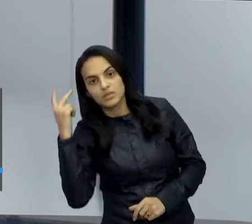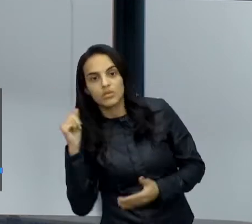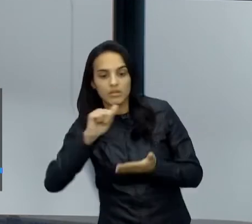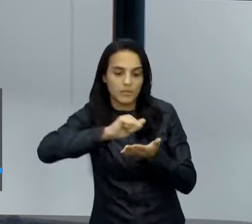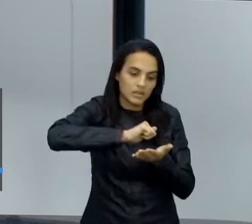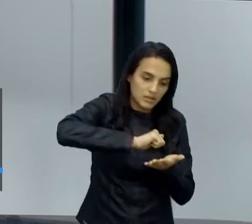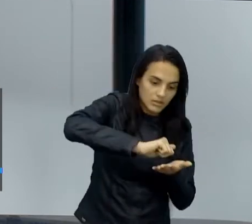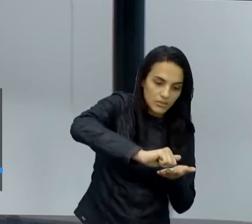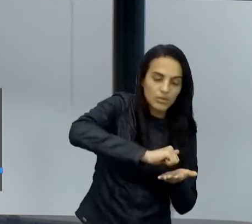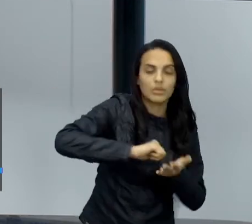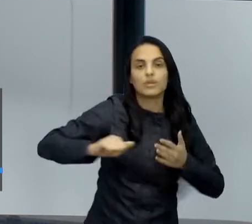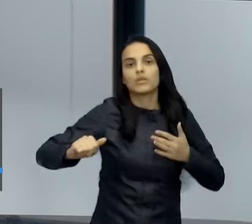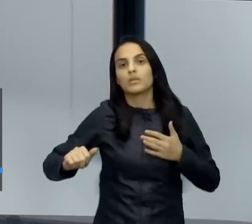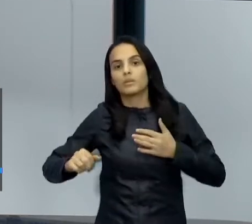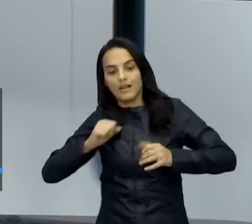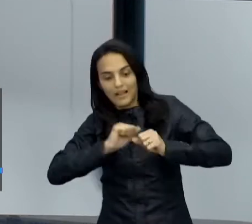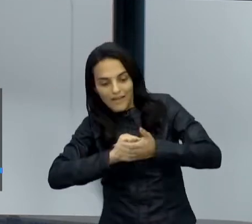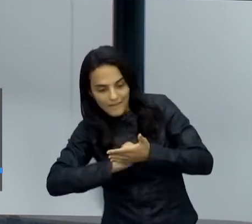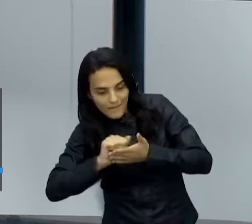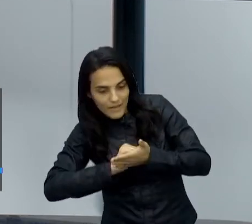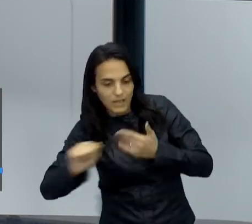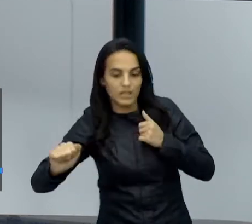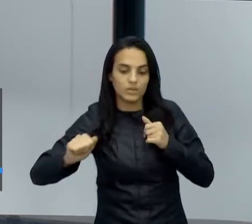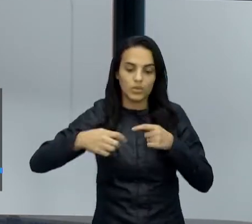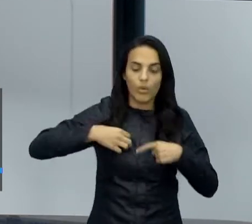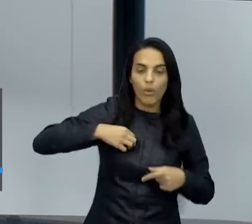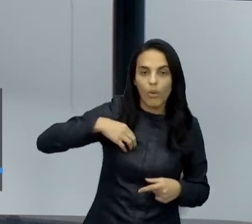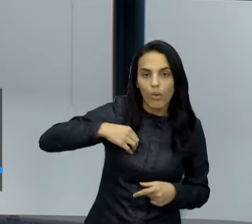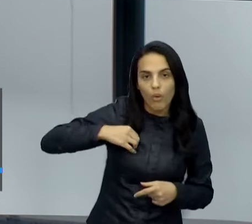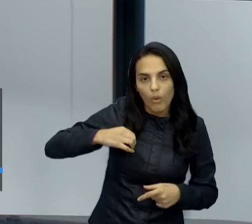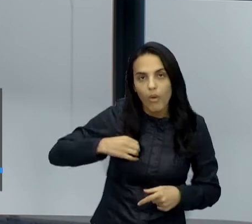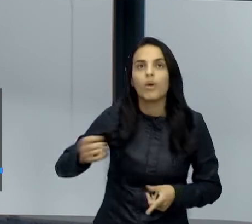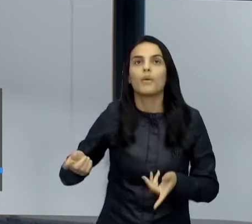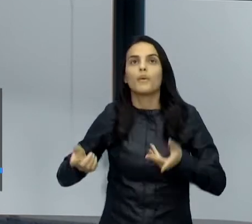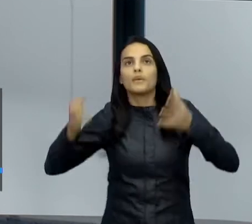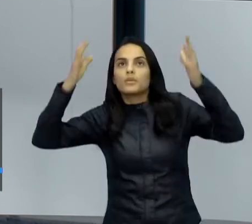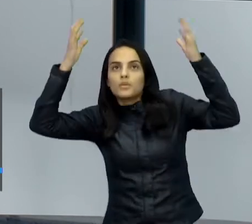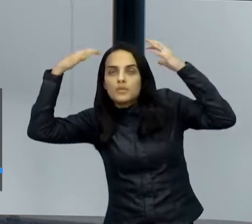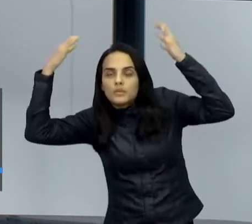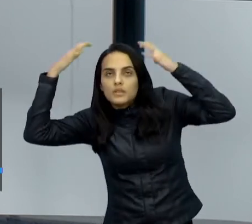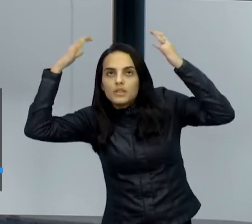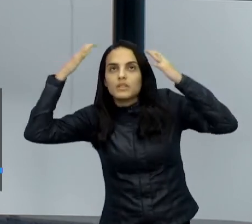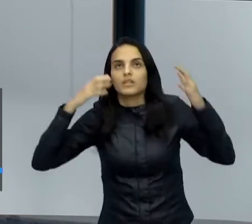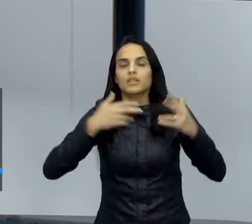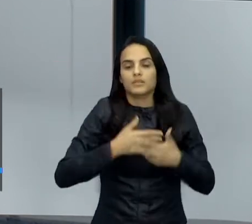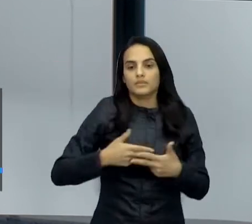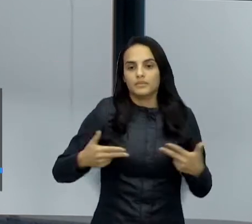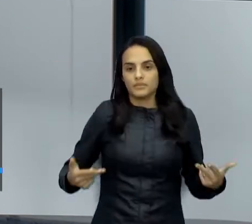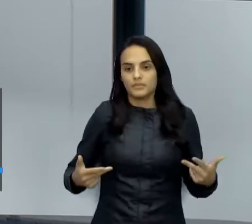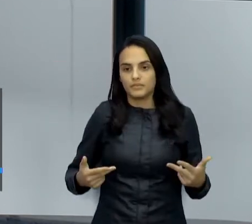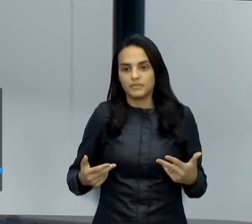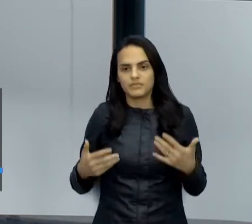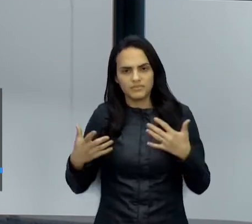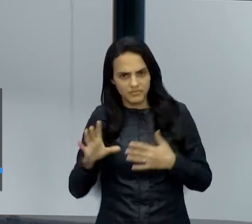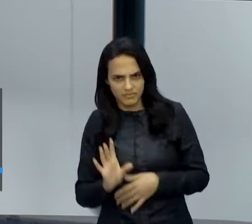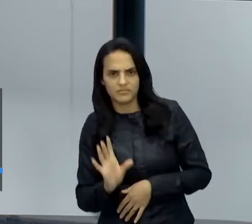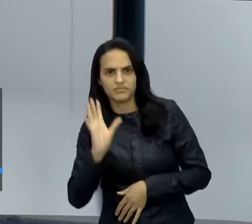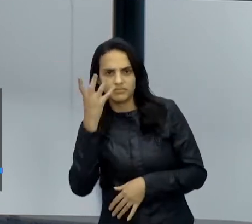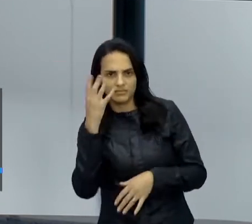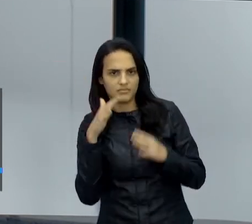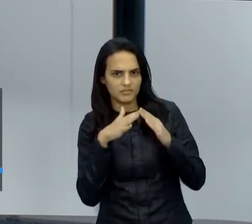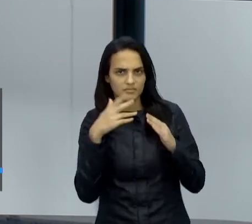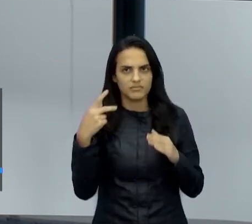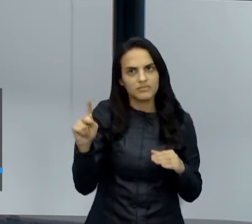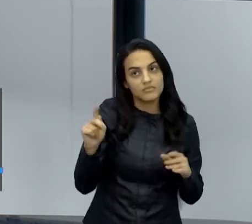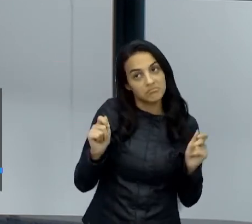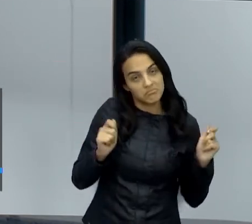roupa, lavando roupa, né? Que são os equipamentos que ocupam, que gastam mais energia, né? Será que aconteceu isso na casa dela?